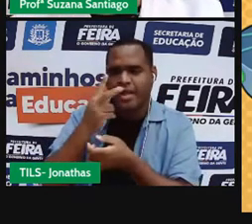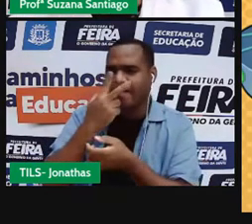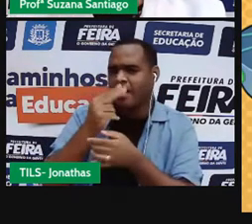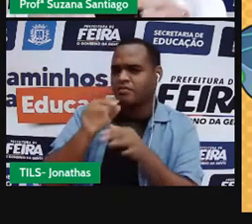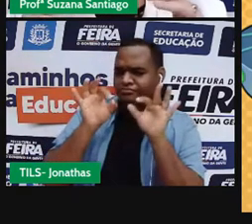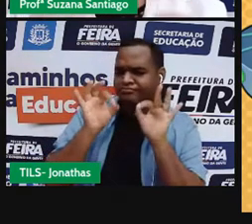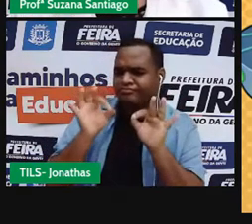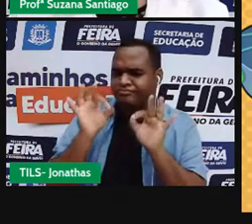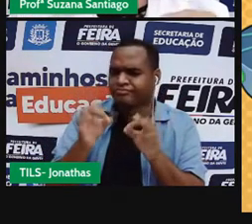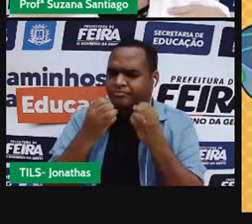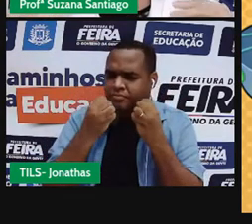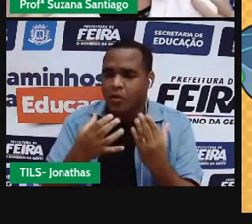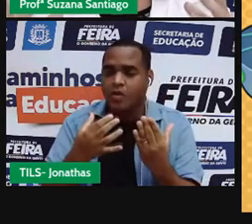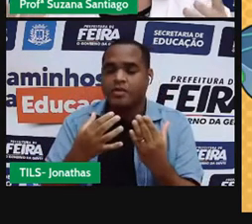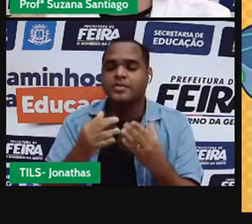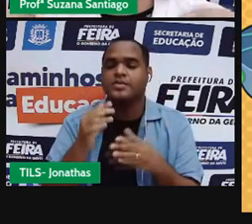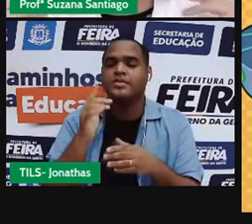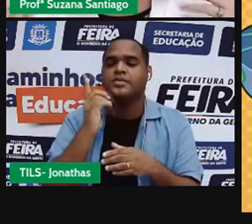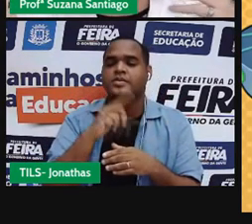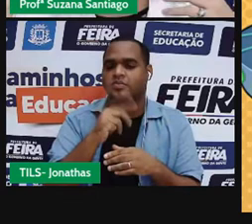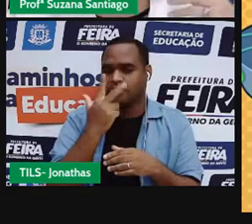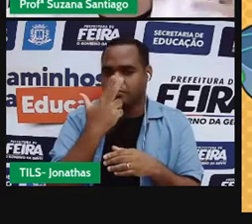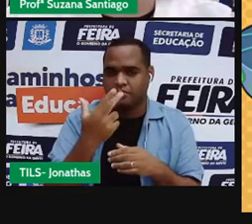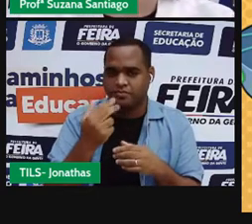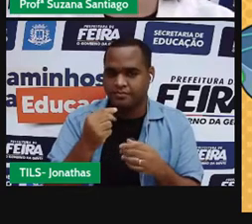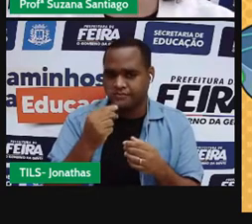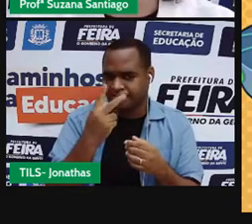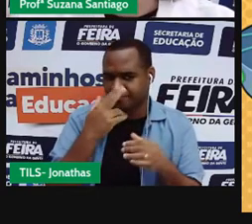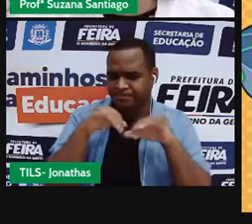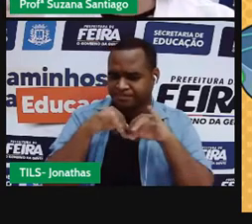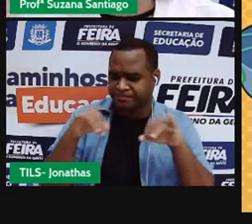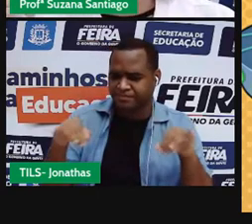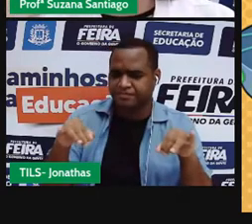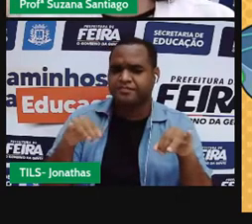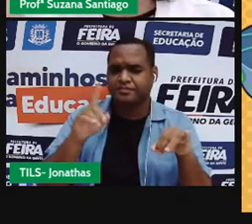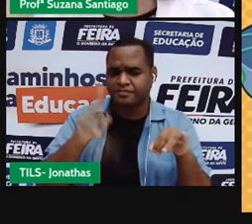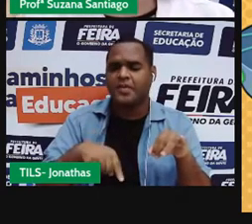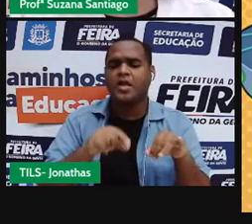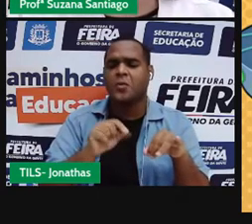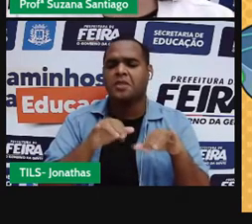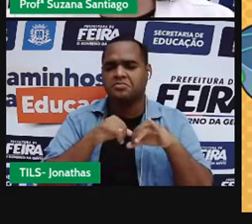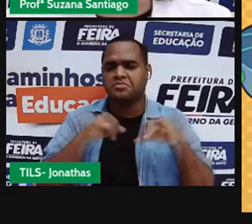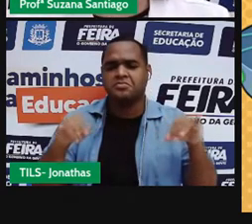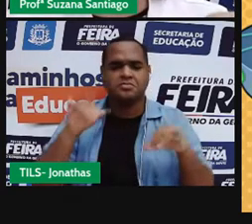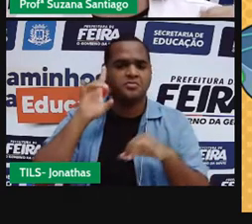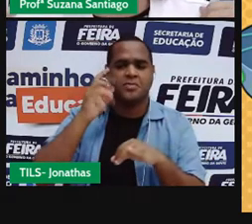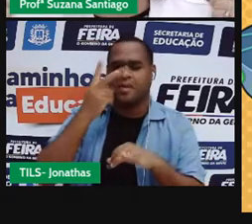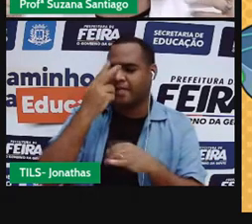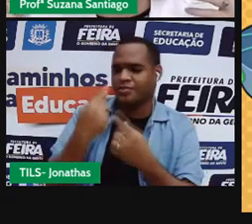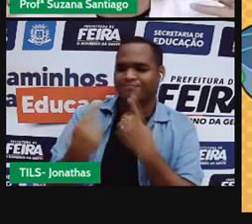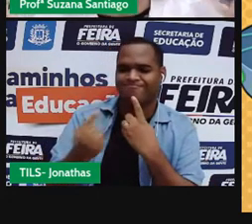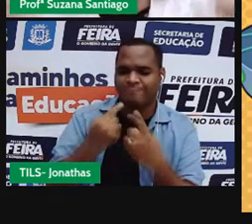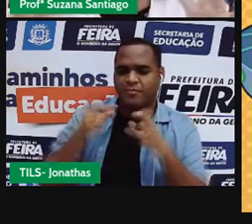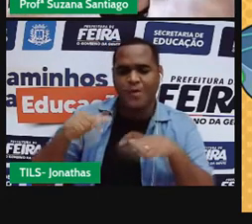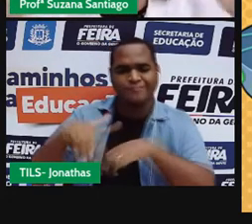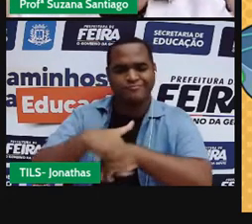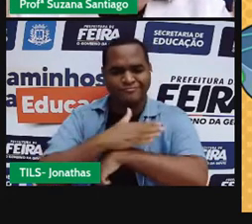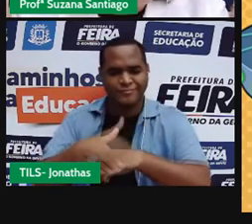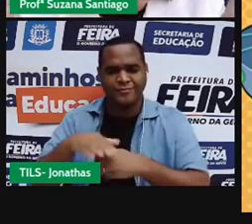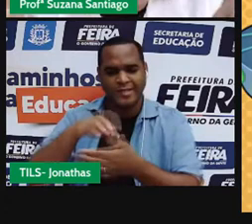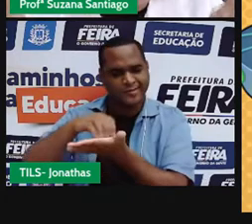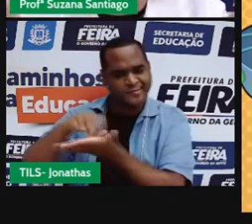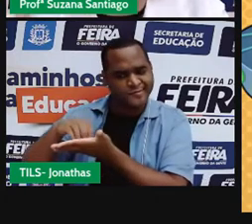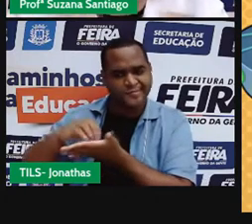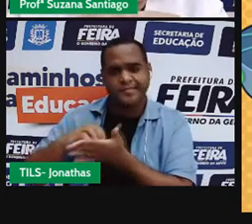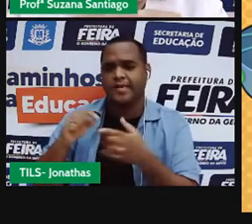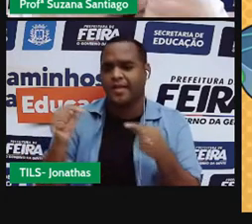feito que ele fez como se fosse uma notícia de rádio, né? E tinha pessoas entrevistadas na rua. Tudo era